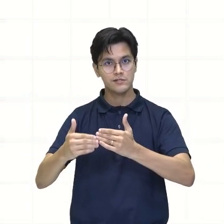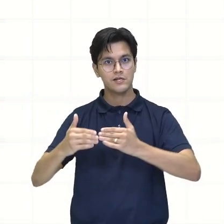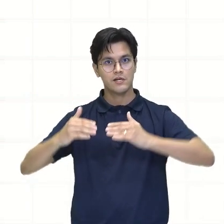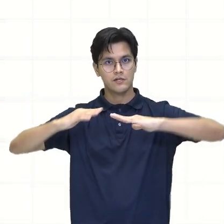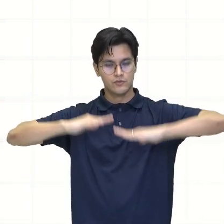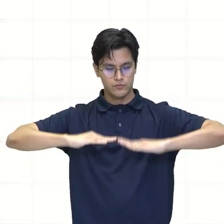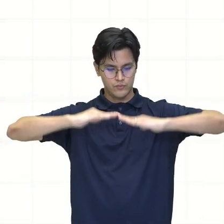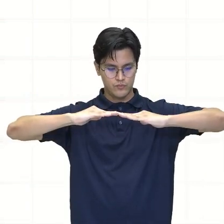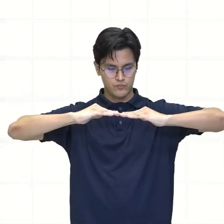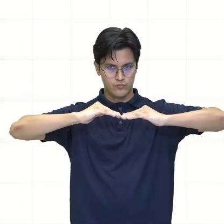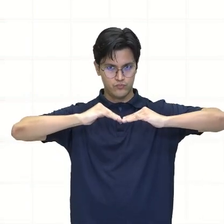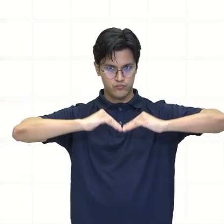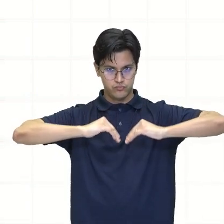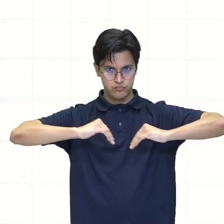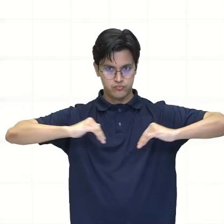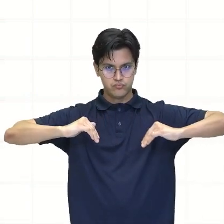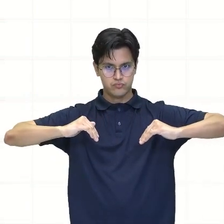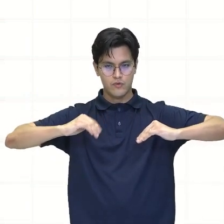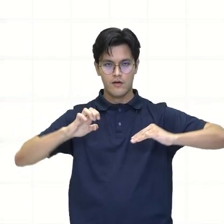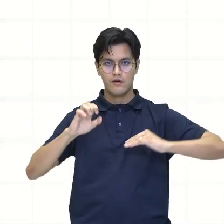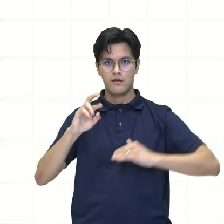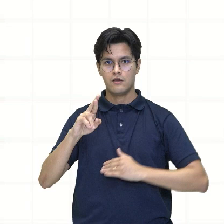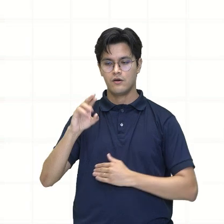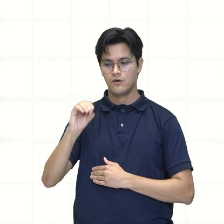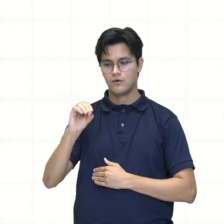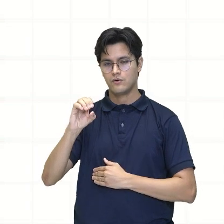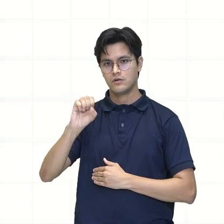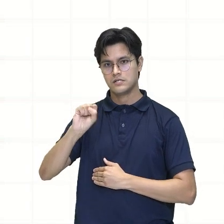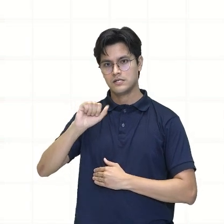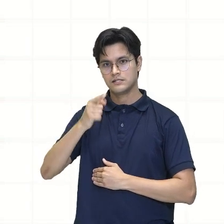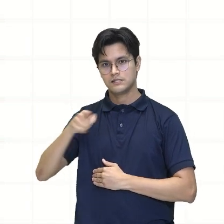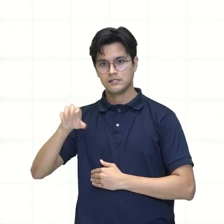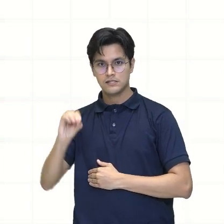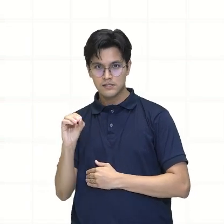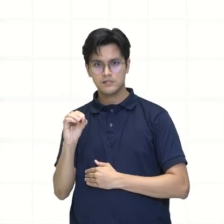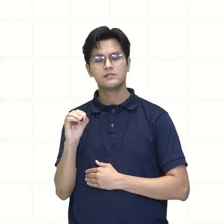os elementos que vão ser responsáveis pelos